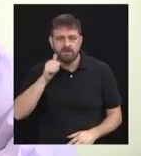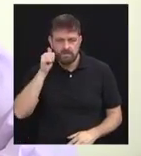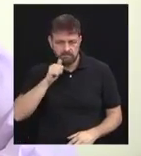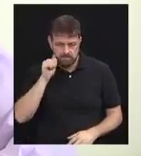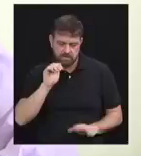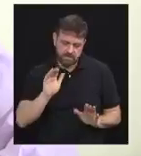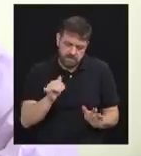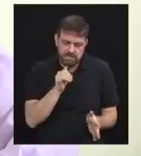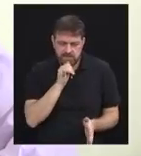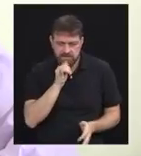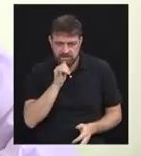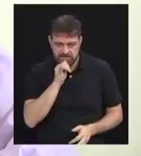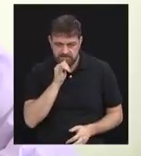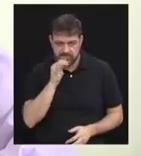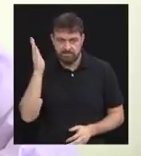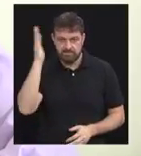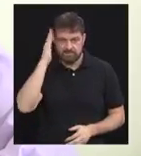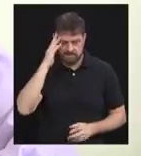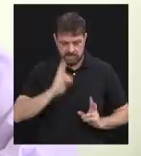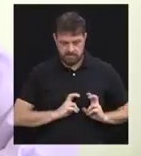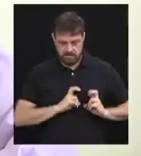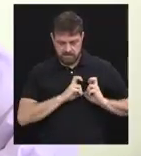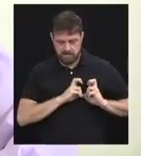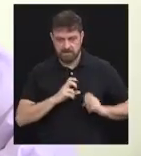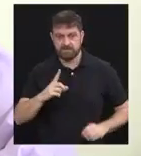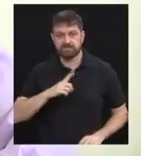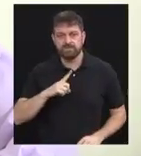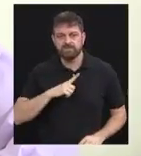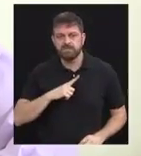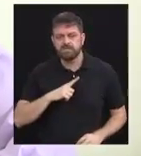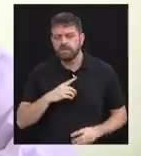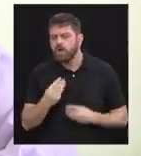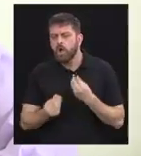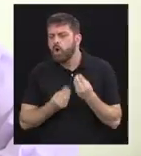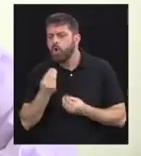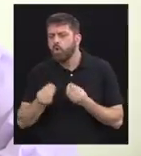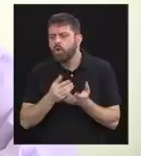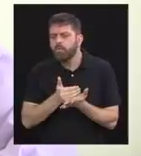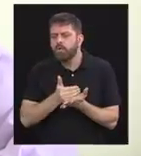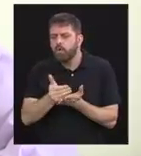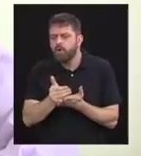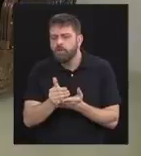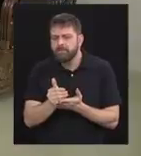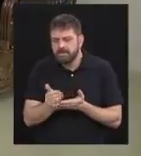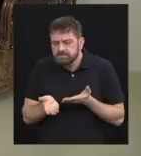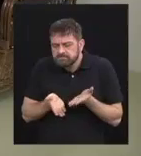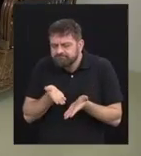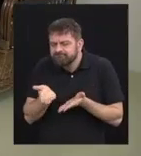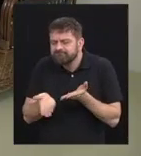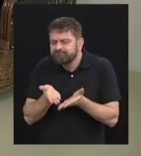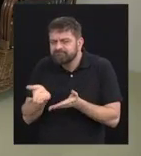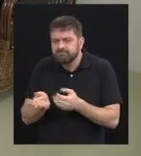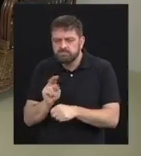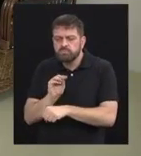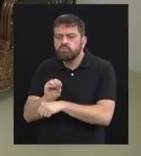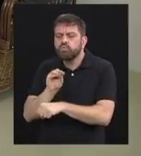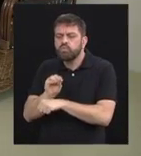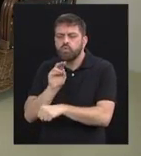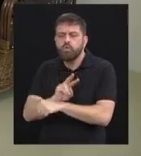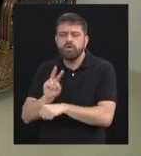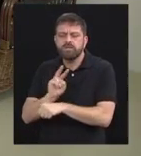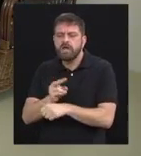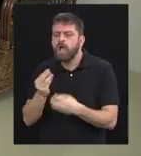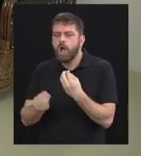foi diagnosticada com câncer de mama. Qual é o primeiro passo? O que vai acontecer? Sim, vai depender